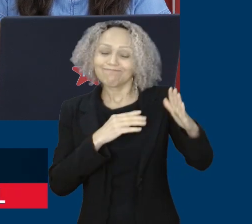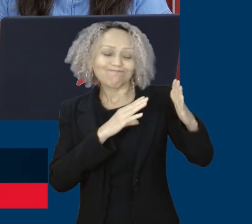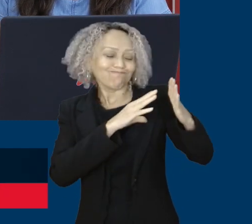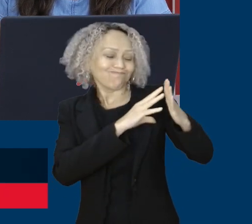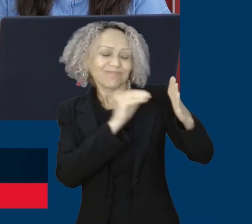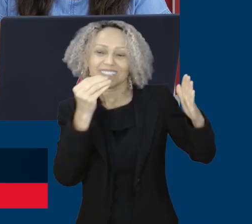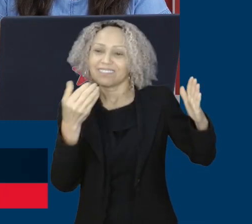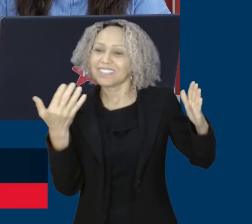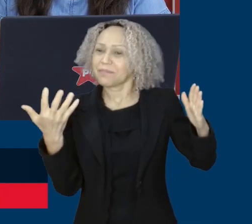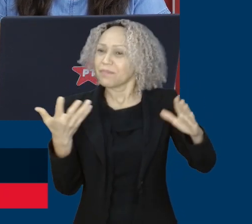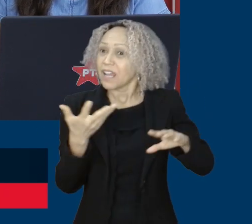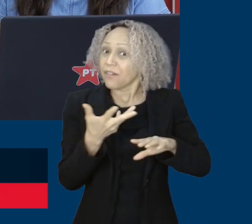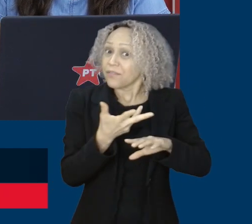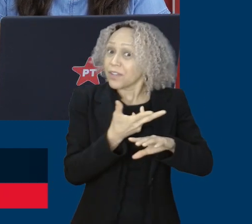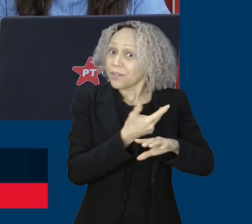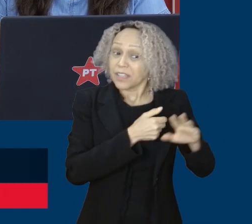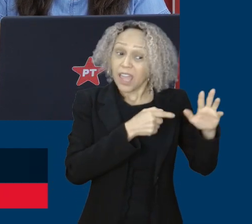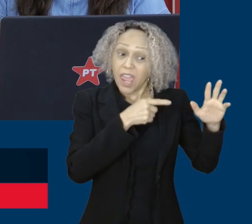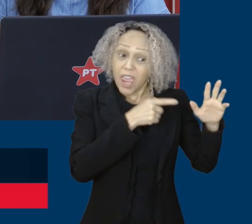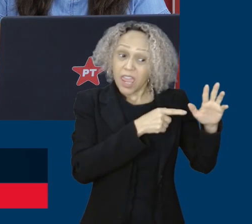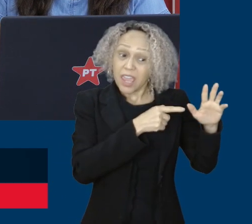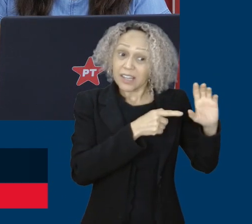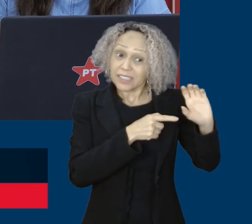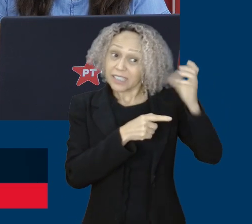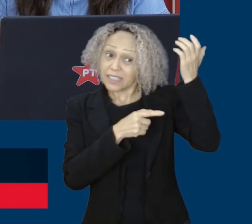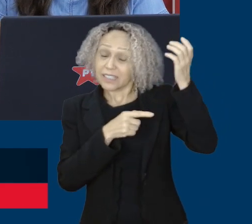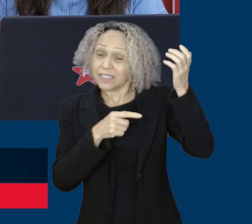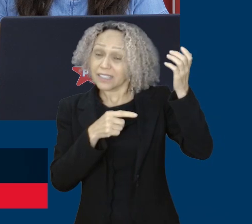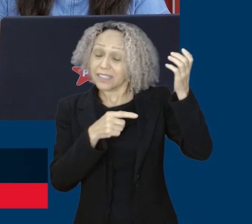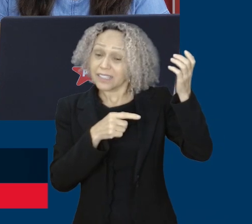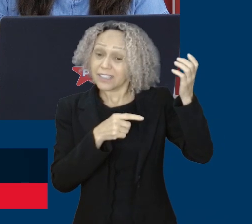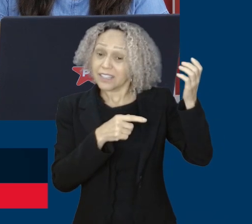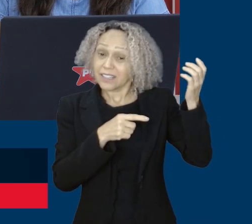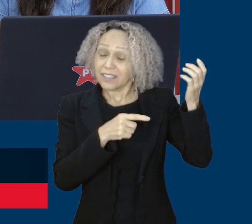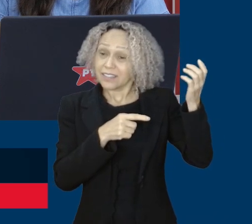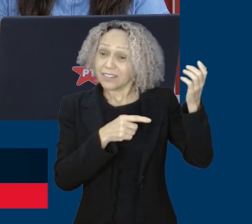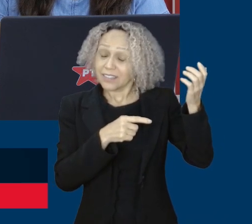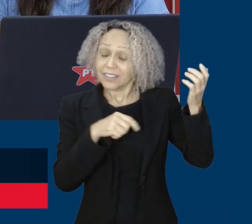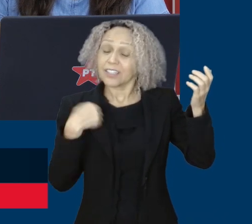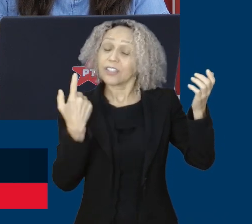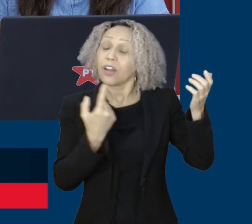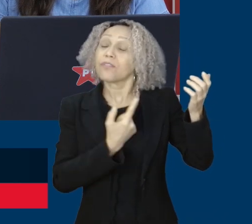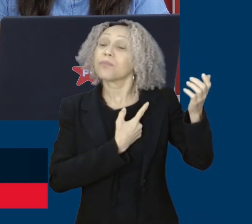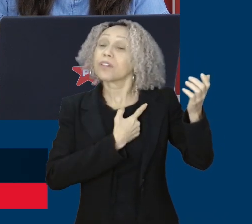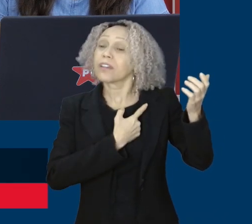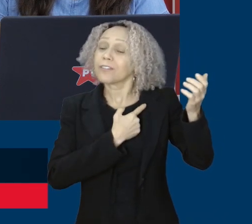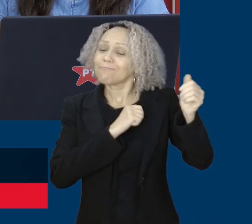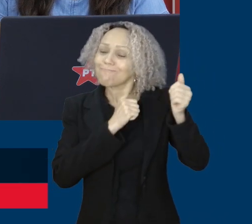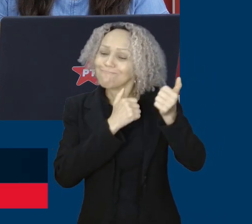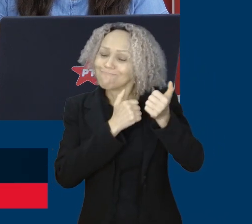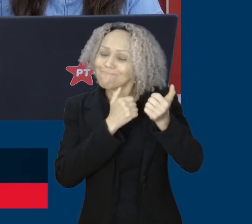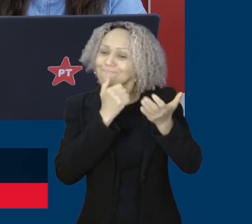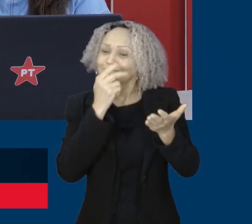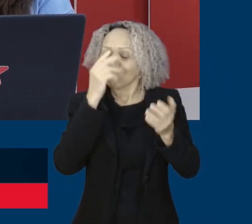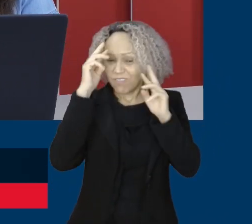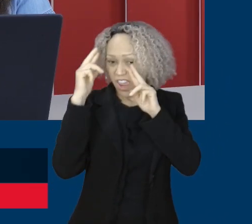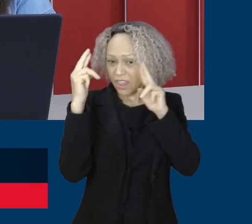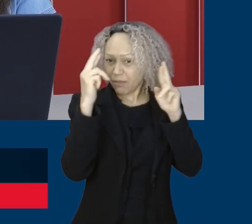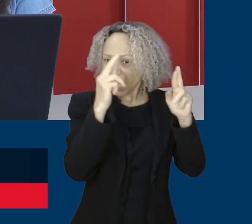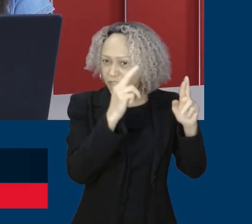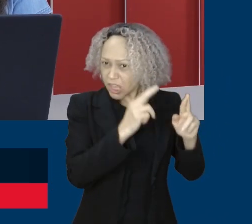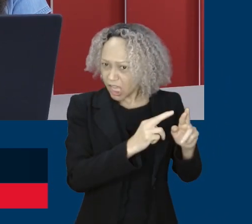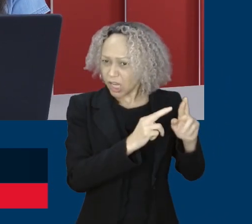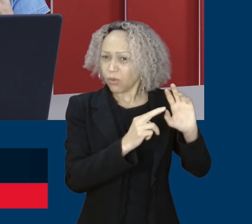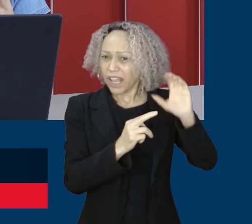orientou e nós estamos seguindo a cartilha da Frente Ampla, essa que ele lidera. Isso é muito importante